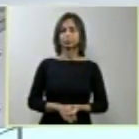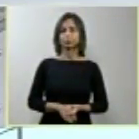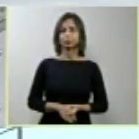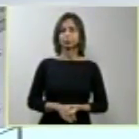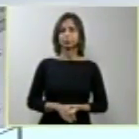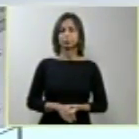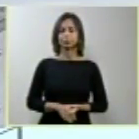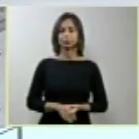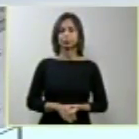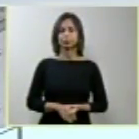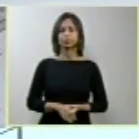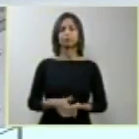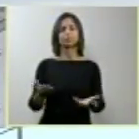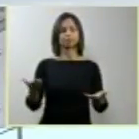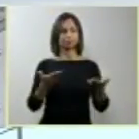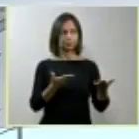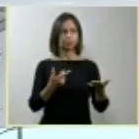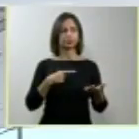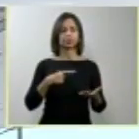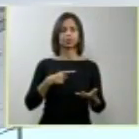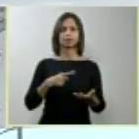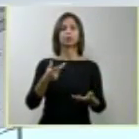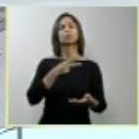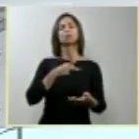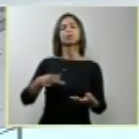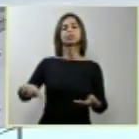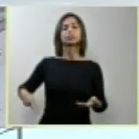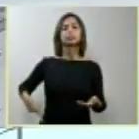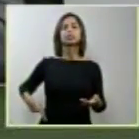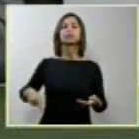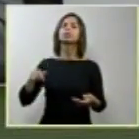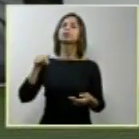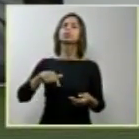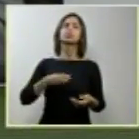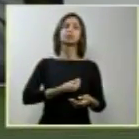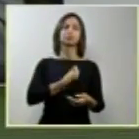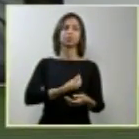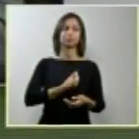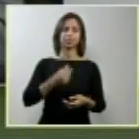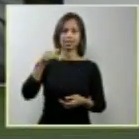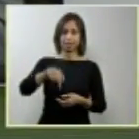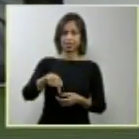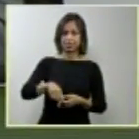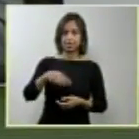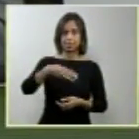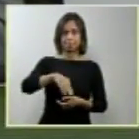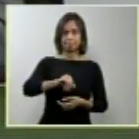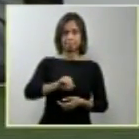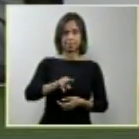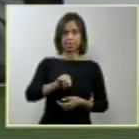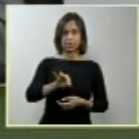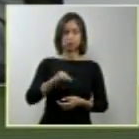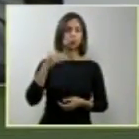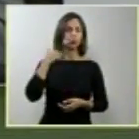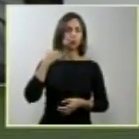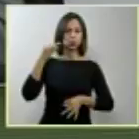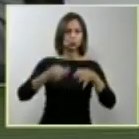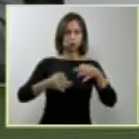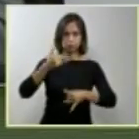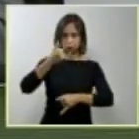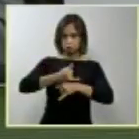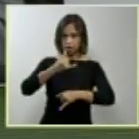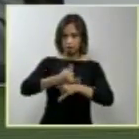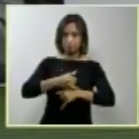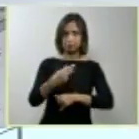Excelentíssimo senhor presidente do Supremo Tribunal Federal, ministro Gilmar Mendes, que muito